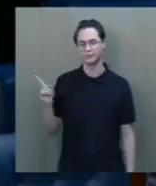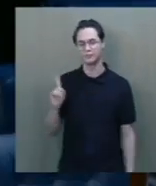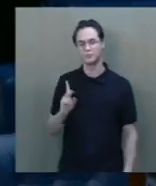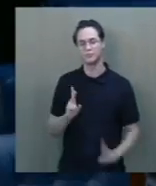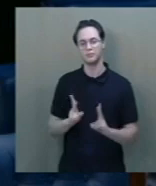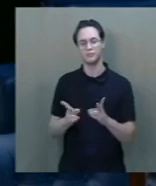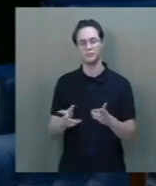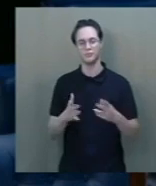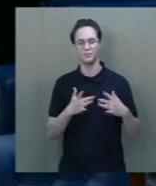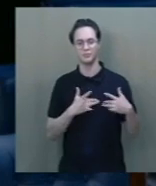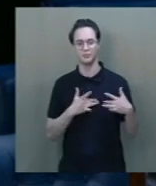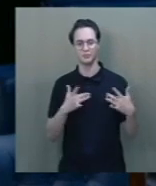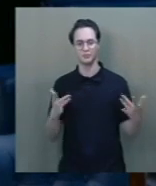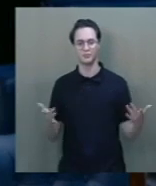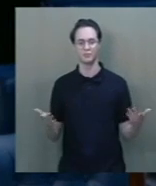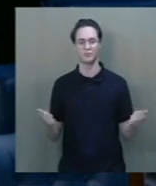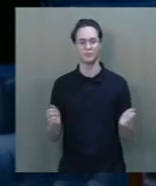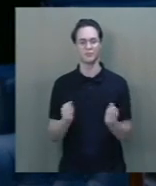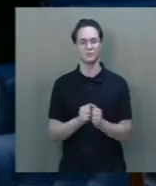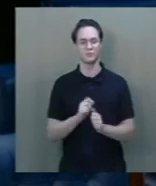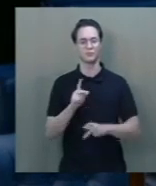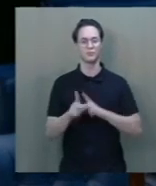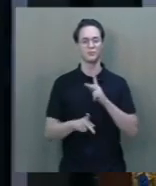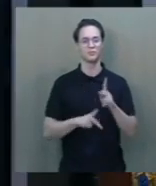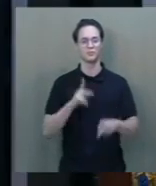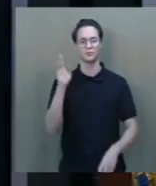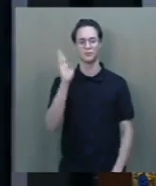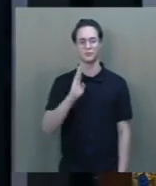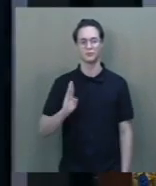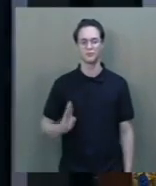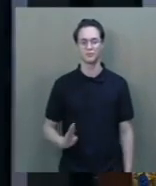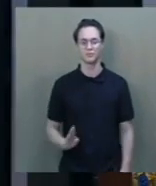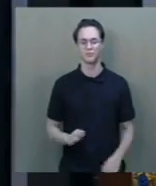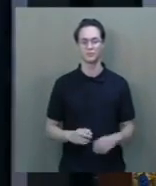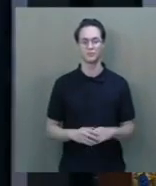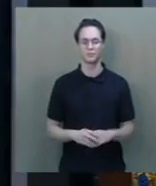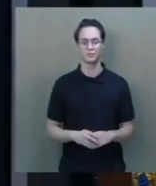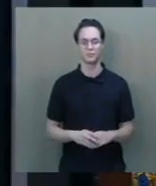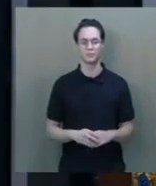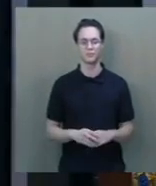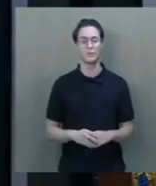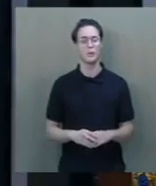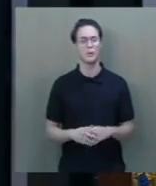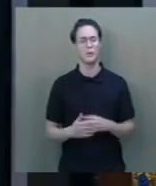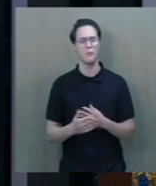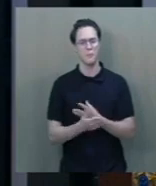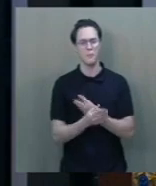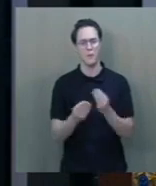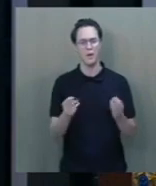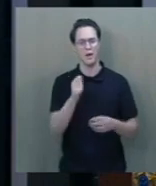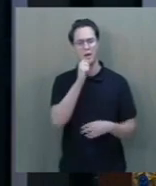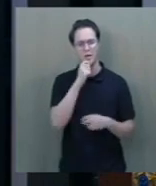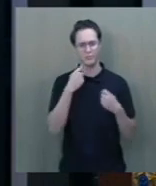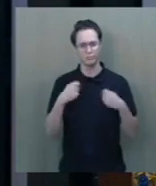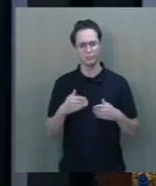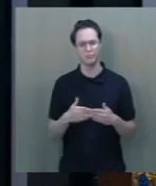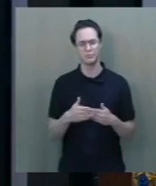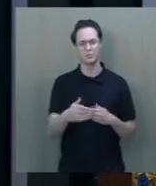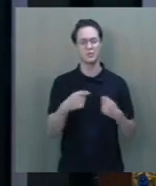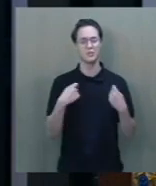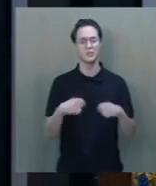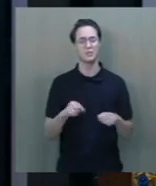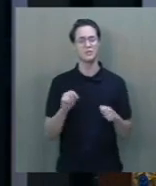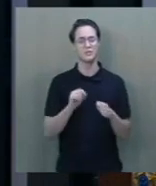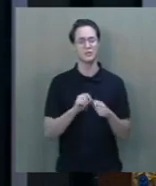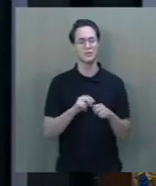do Congresso e à disposição do povo brasileiro e do Tocantins. Muitas coisas ainda precisam ser feitas, por isso o